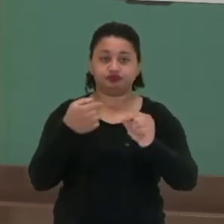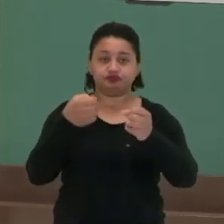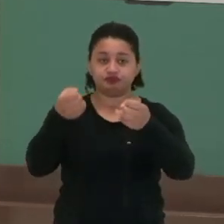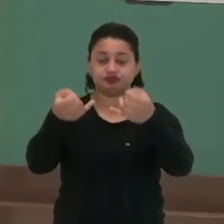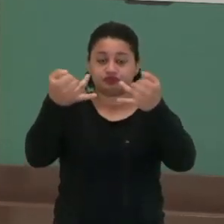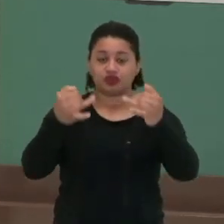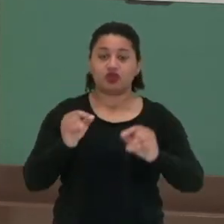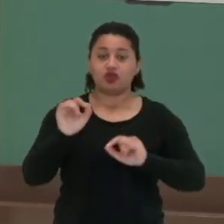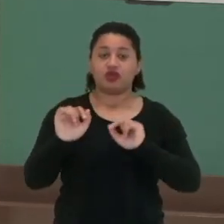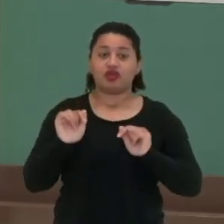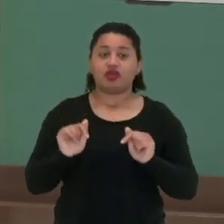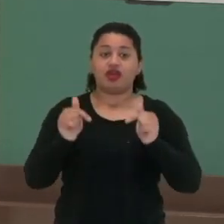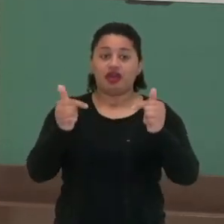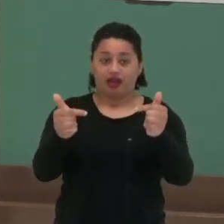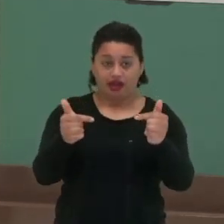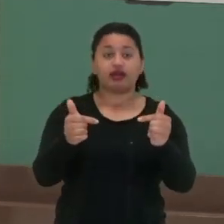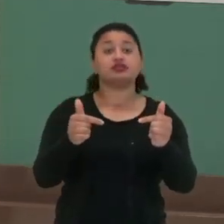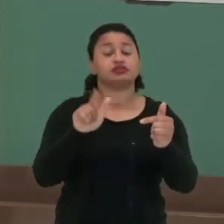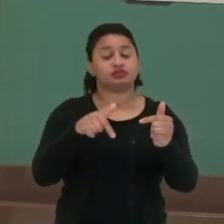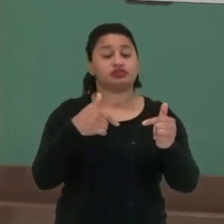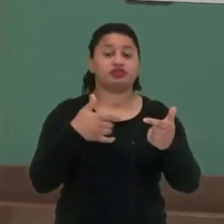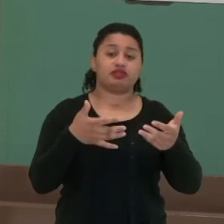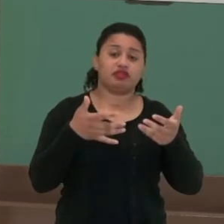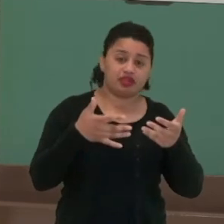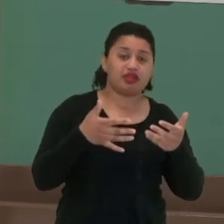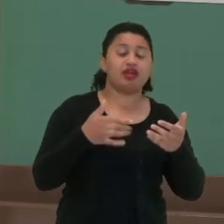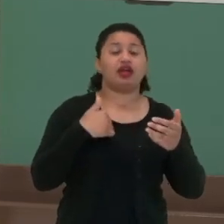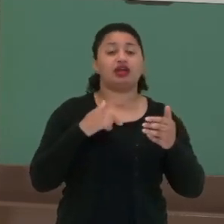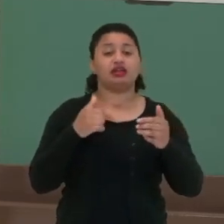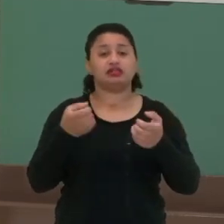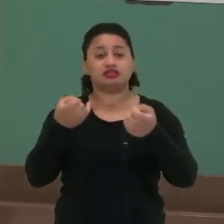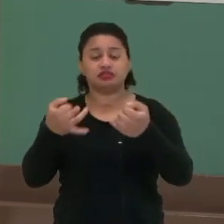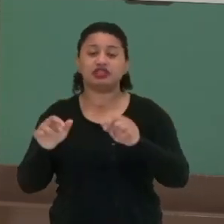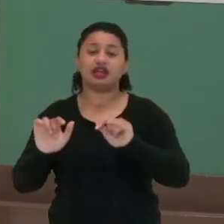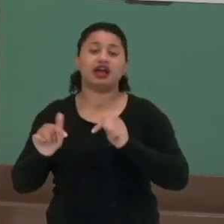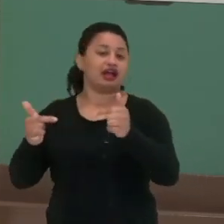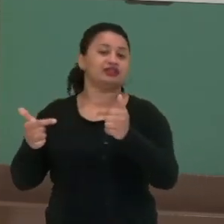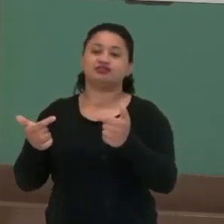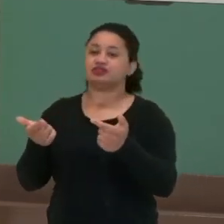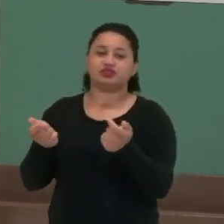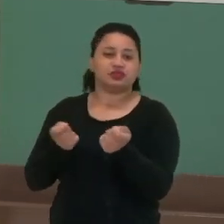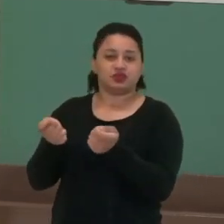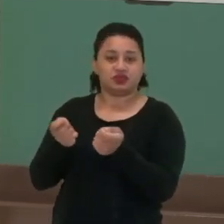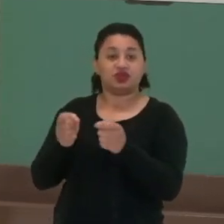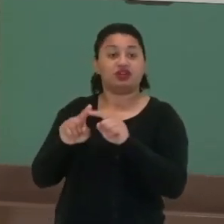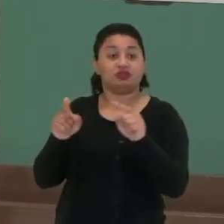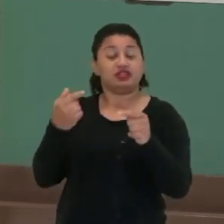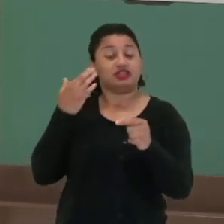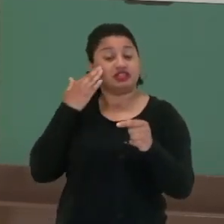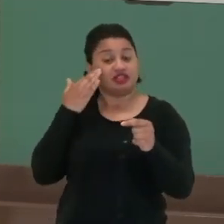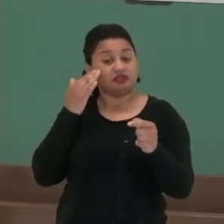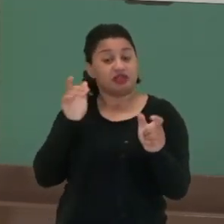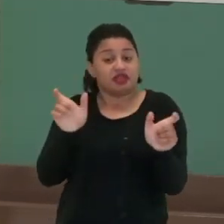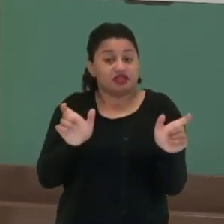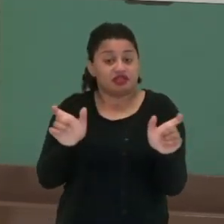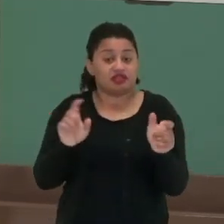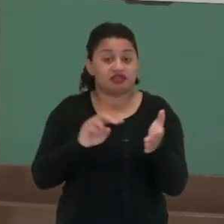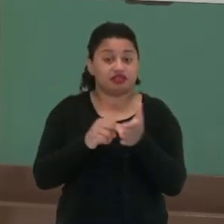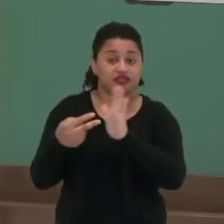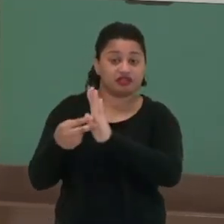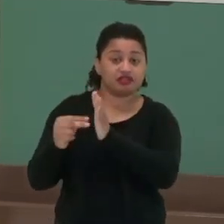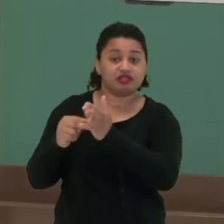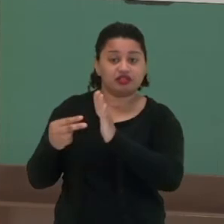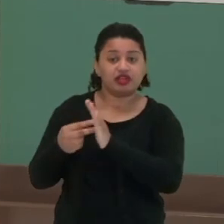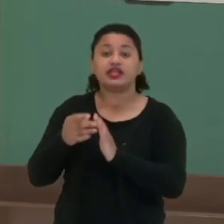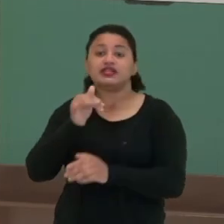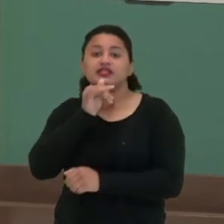que são atos voluntários de atos involuntários. Então você tem que saber a definição dessas duas palavras. E dê exemplos